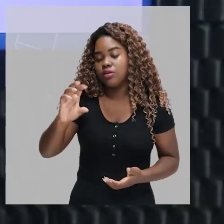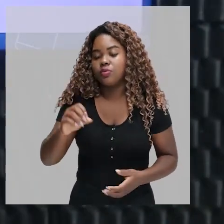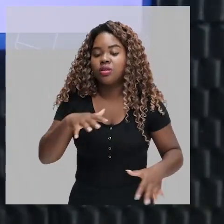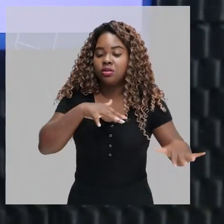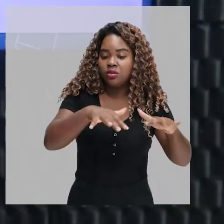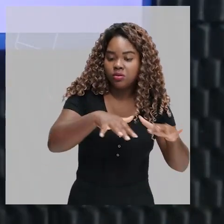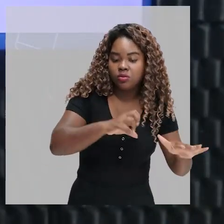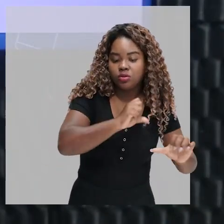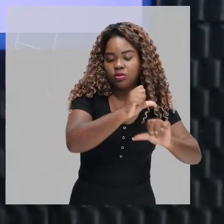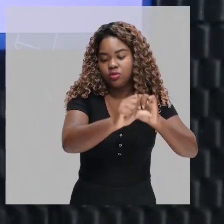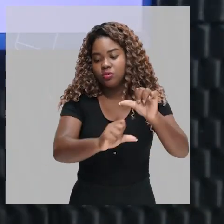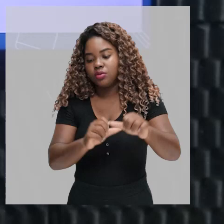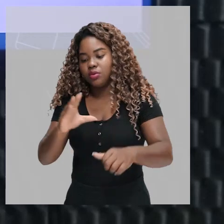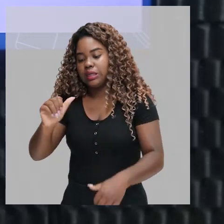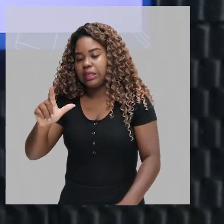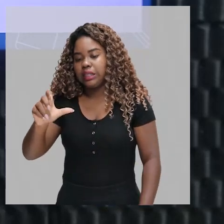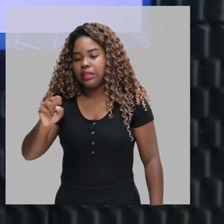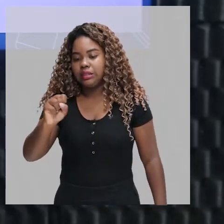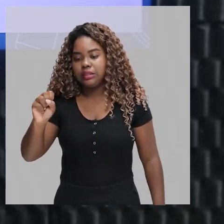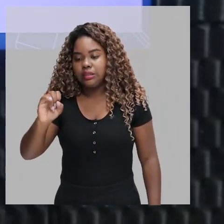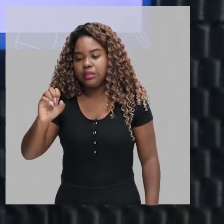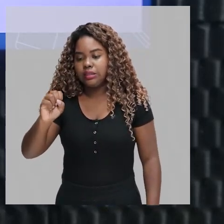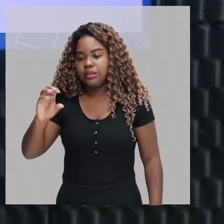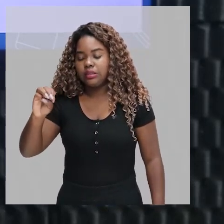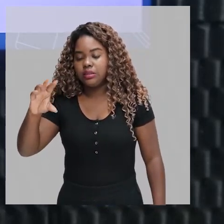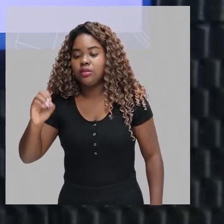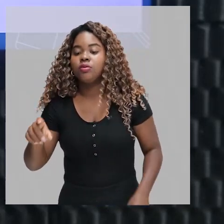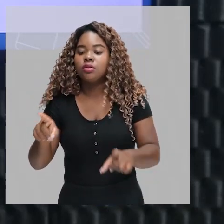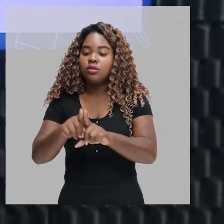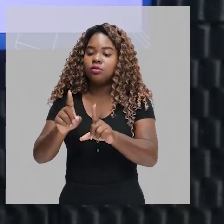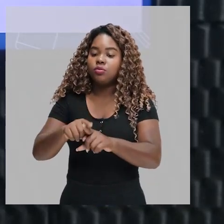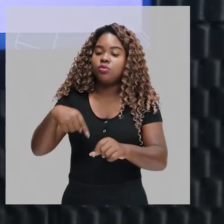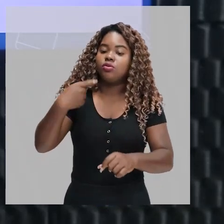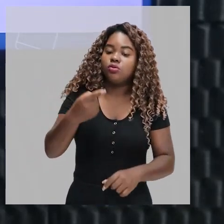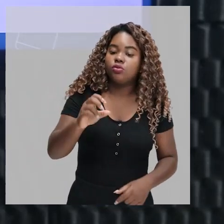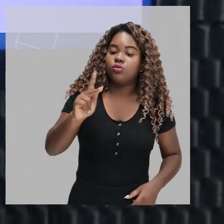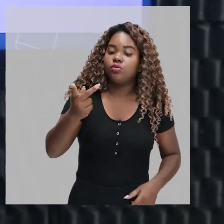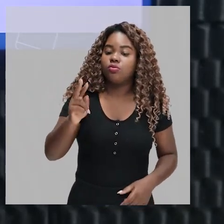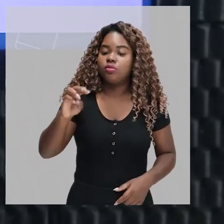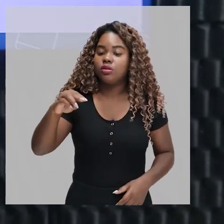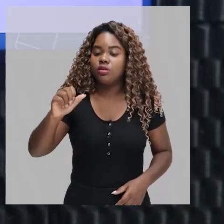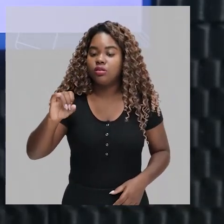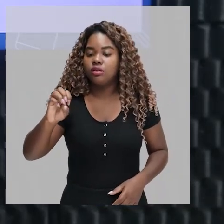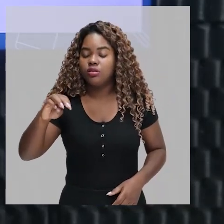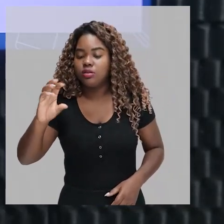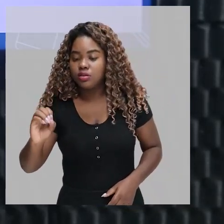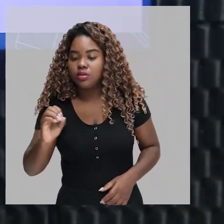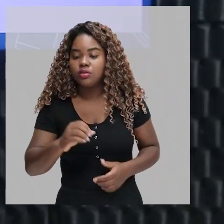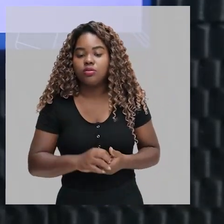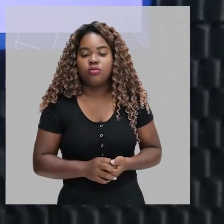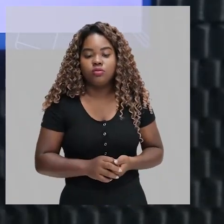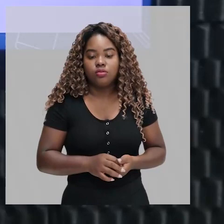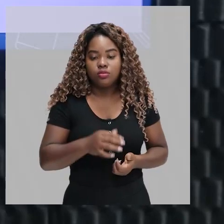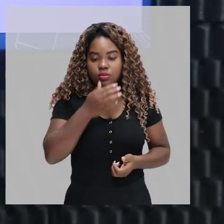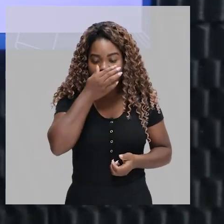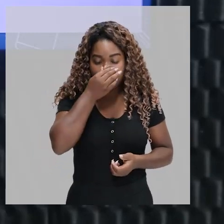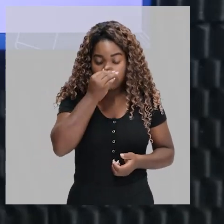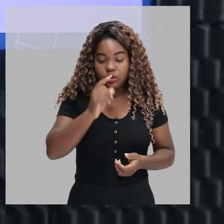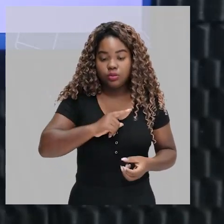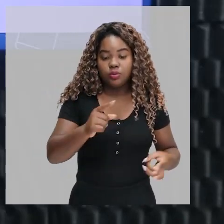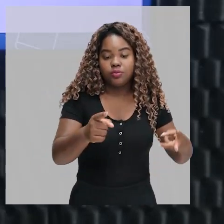de transição classicismo né Opa humanismo depois do classicismo né olha só eu trocando aqui as coisas então vamos lá